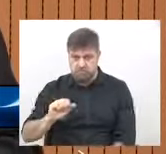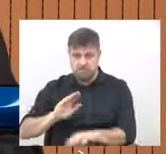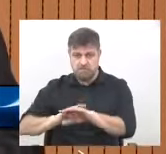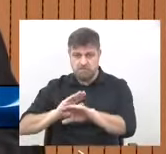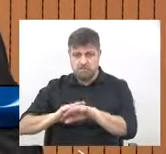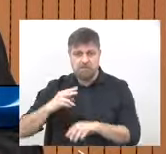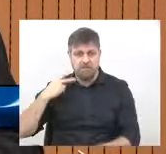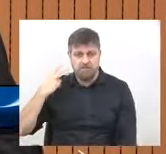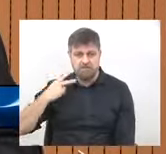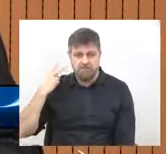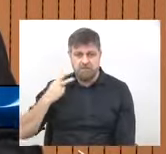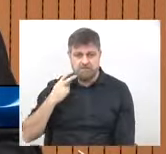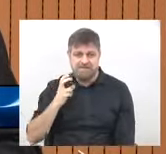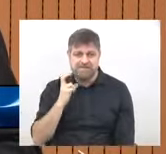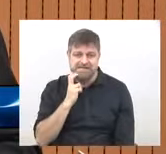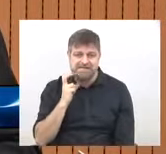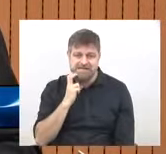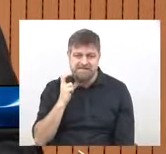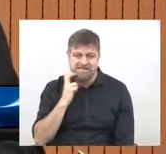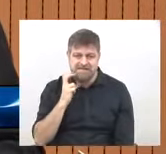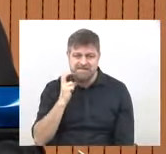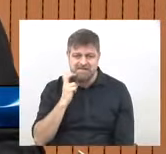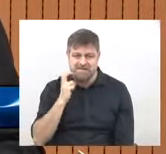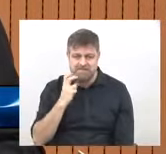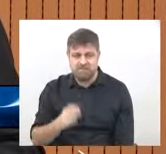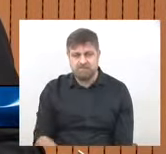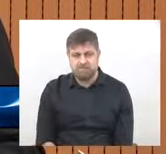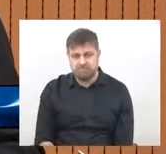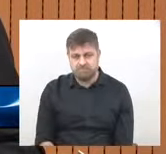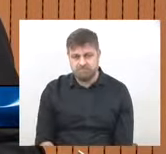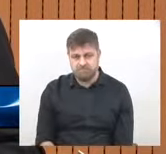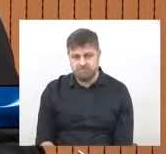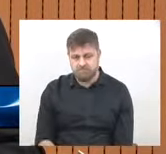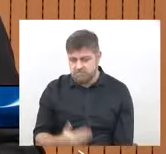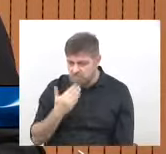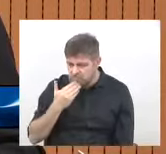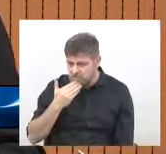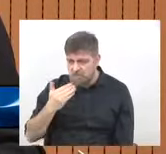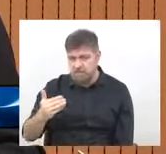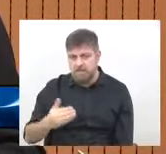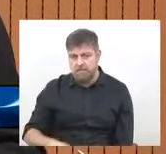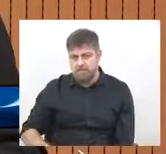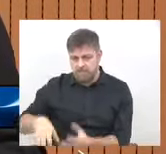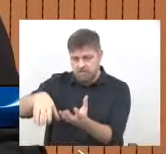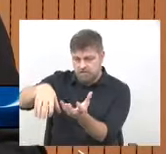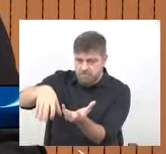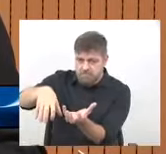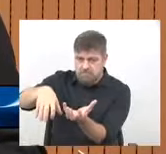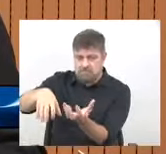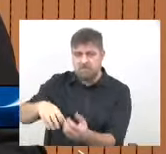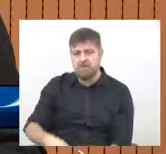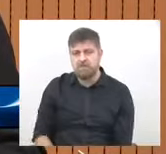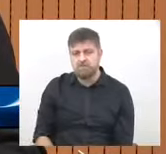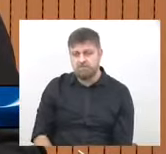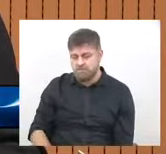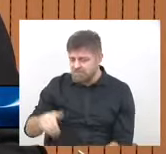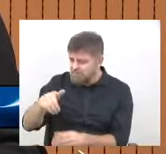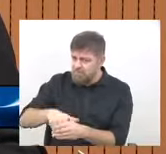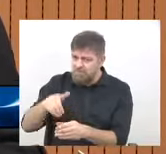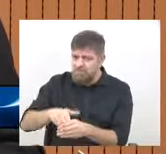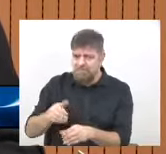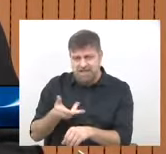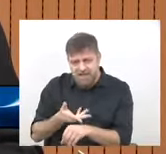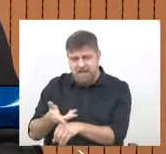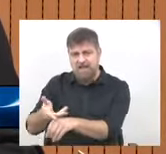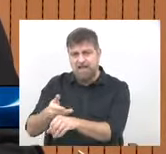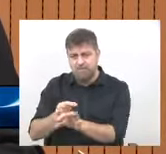do vereador Carlinhos Camelô. Moção de apelo ao Senado Federal para votação e